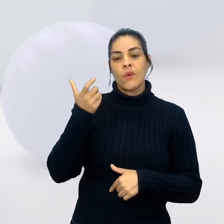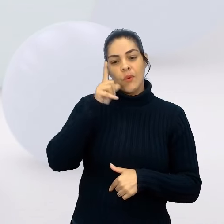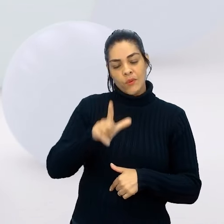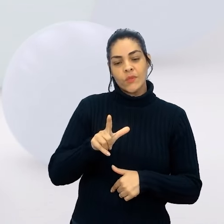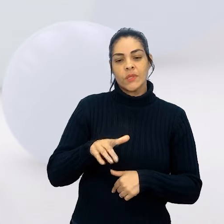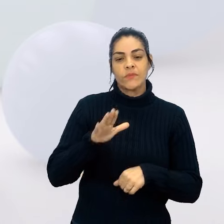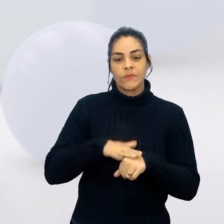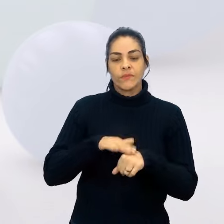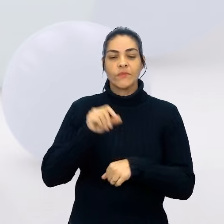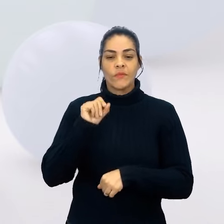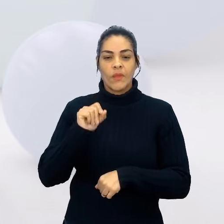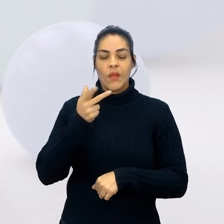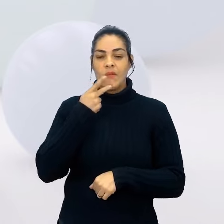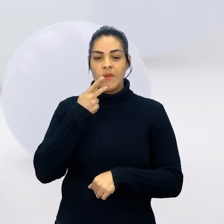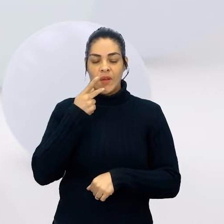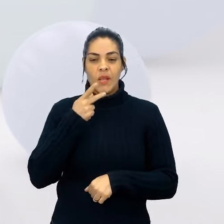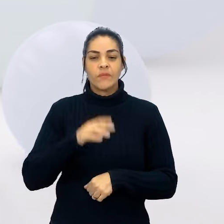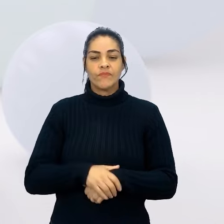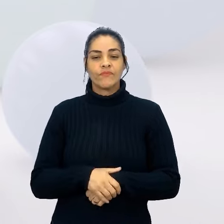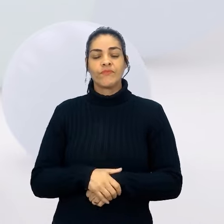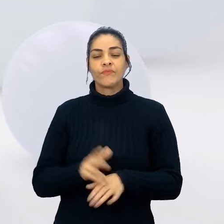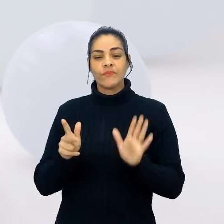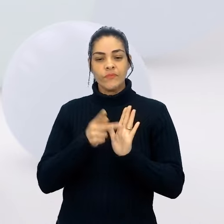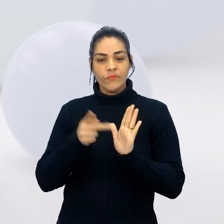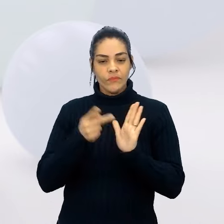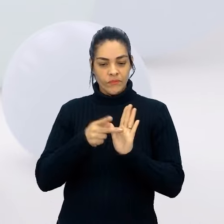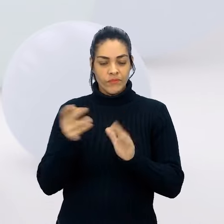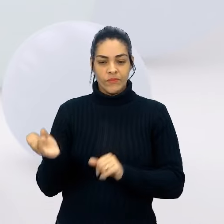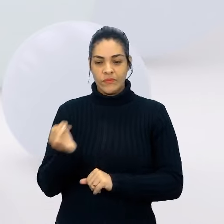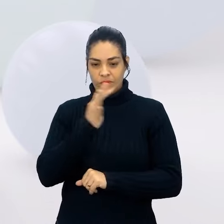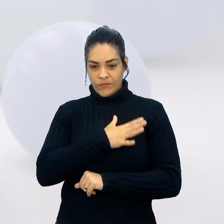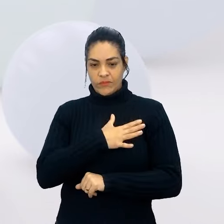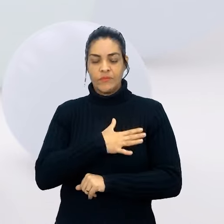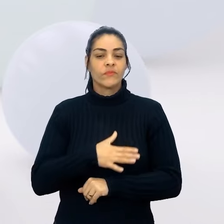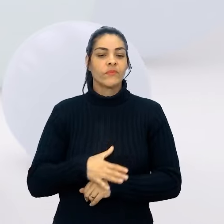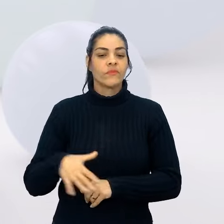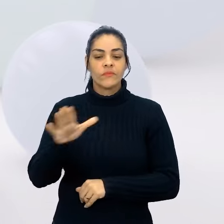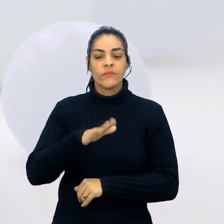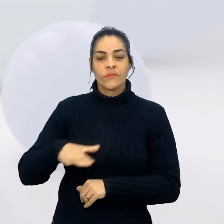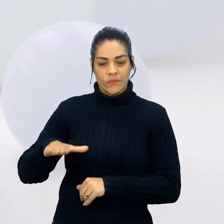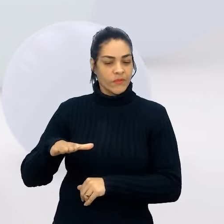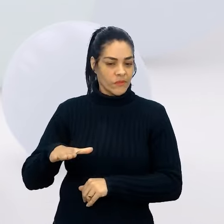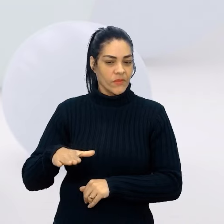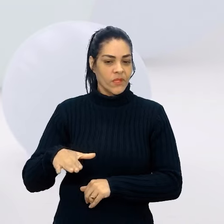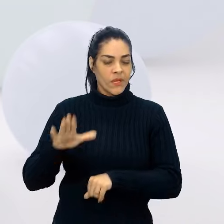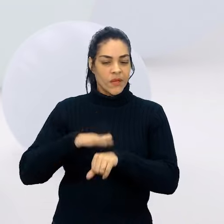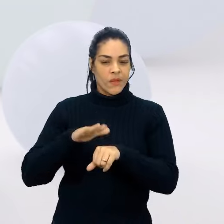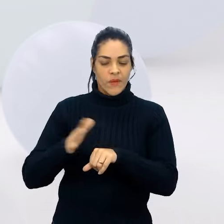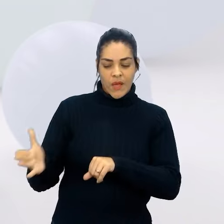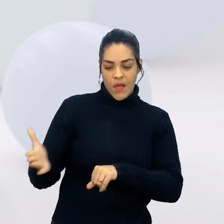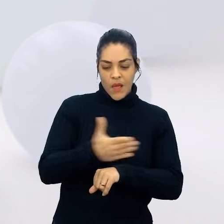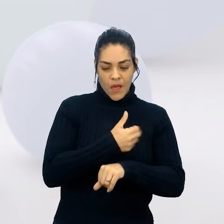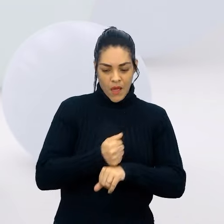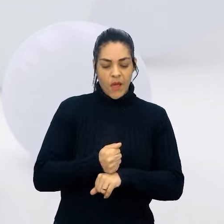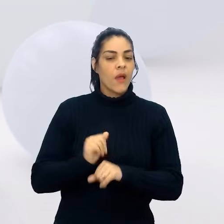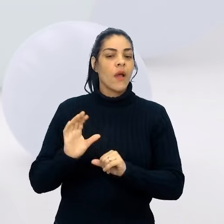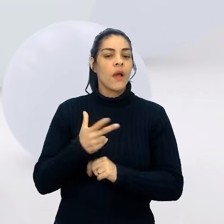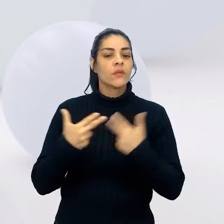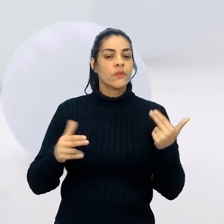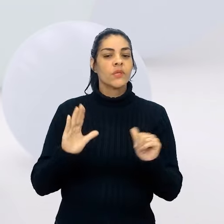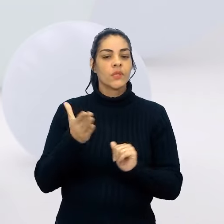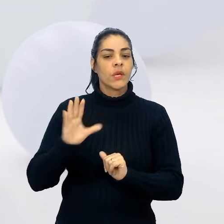de fato, né? Depois de falar de um programa aí que é inovador na rede, né? Inovador assim, ele resgata algo que já aconteceu,